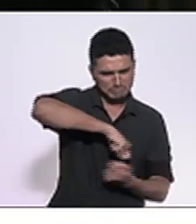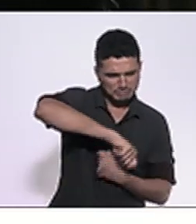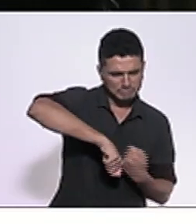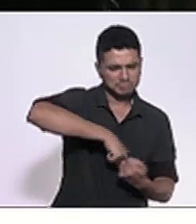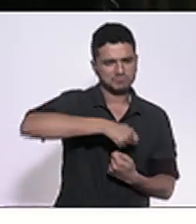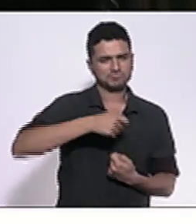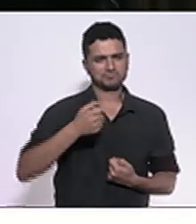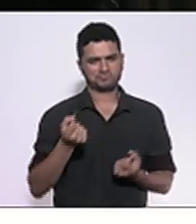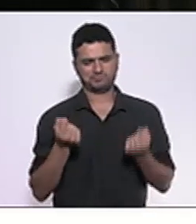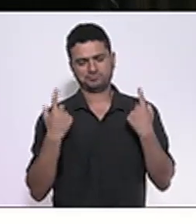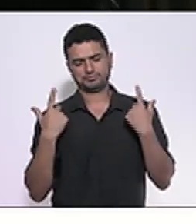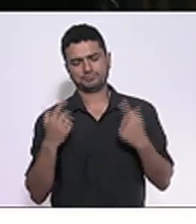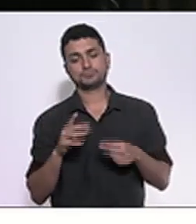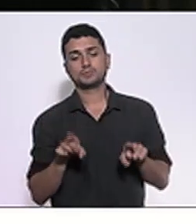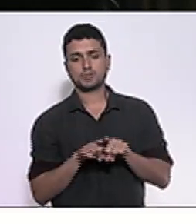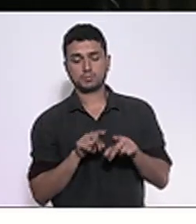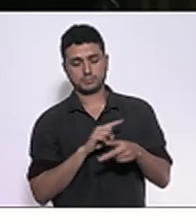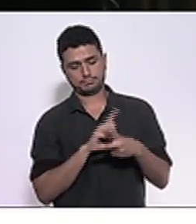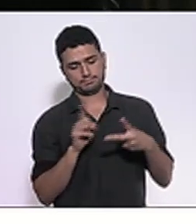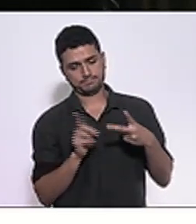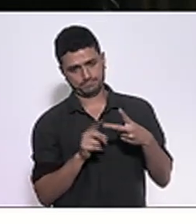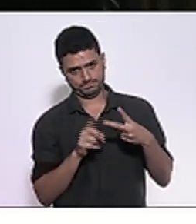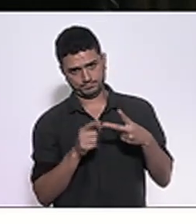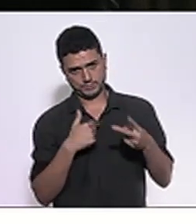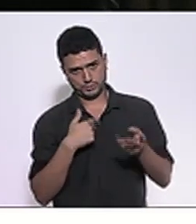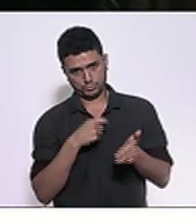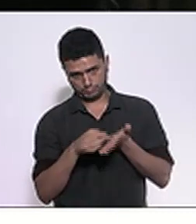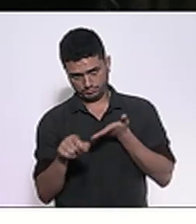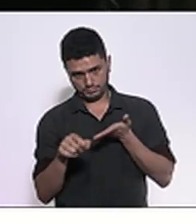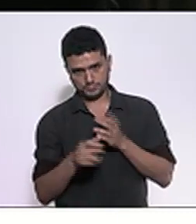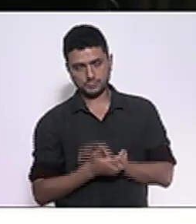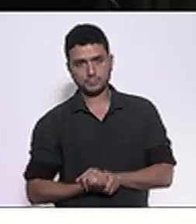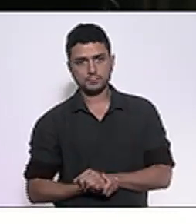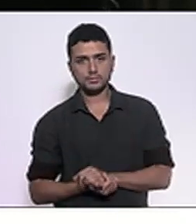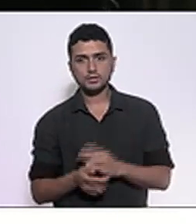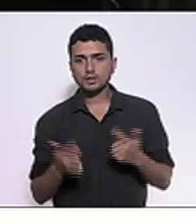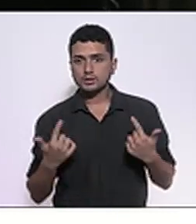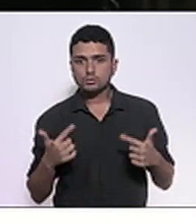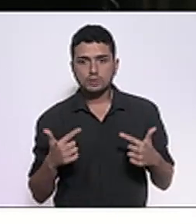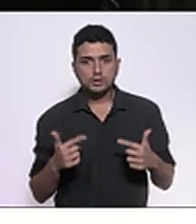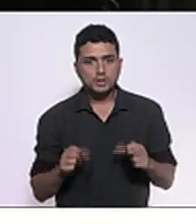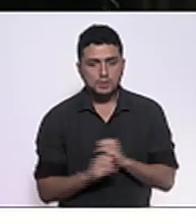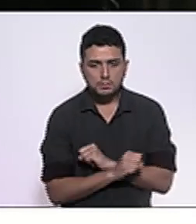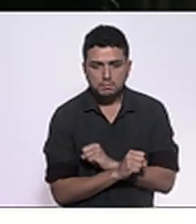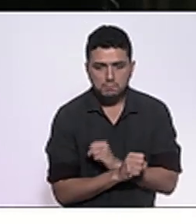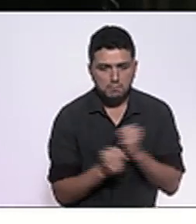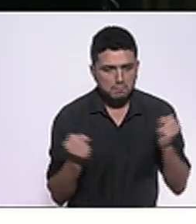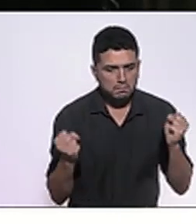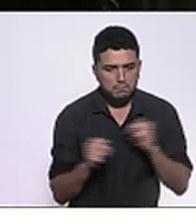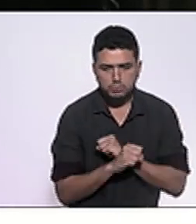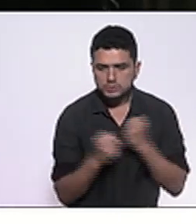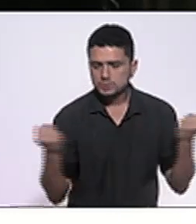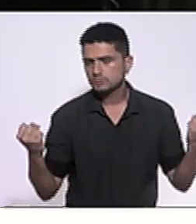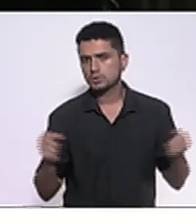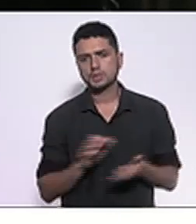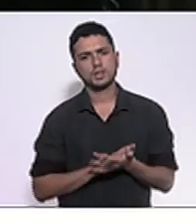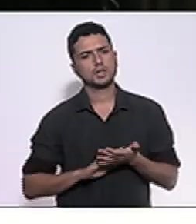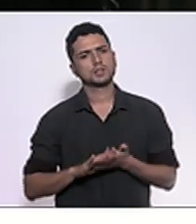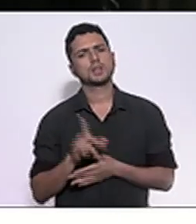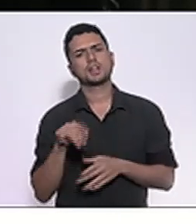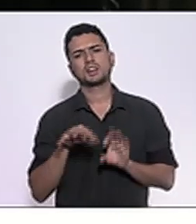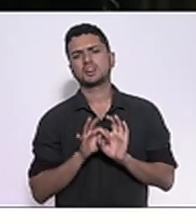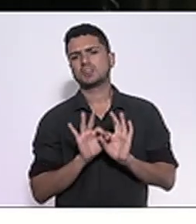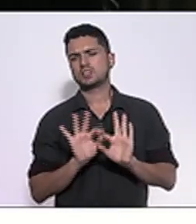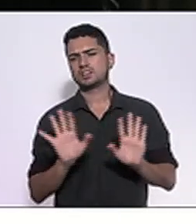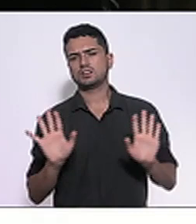E aí vem a segunda questão que eu coloquei, que não tem impeditivo nenhum. A revisão